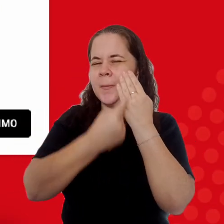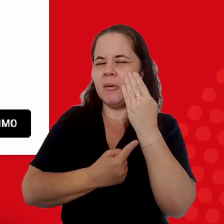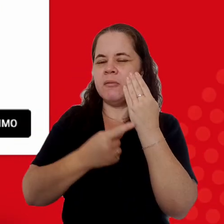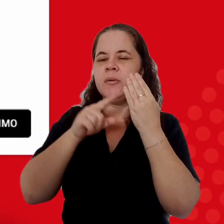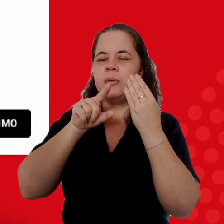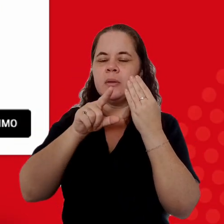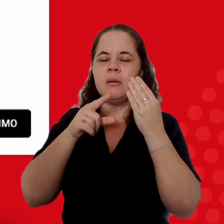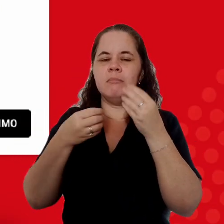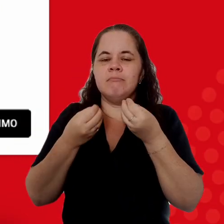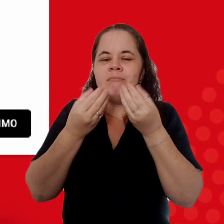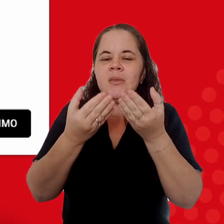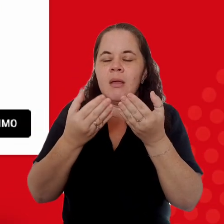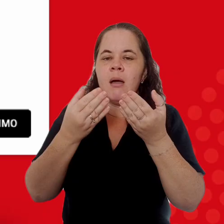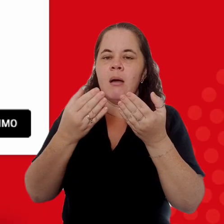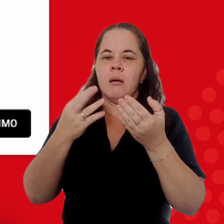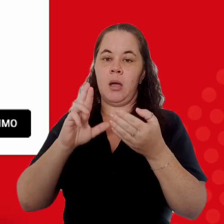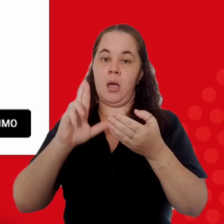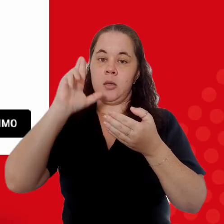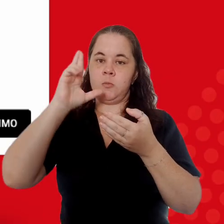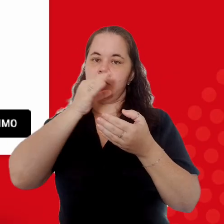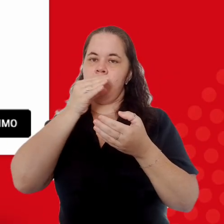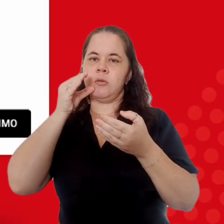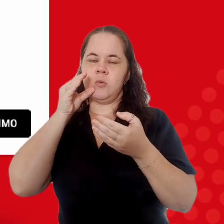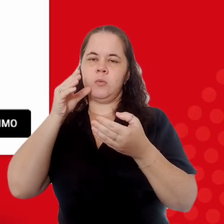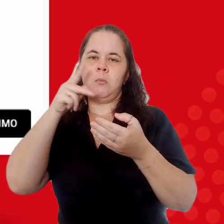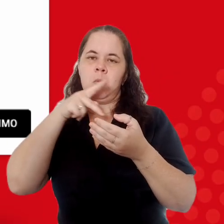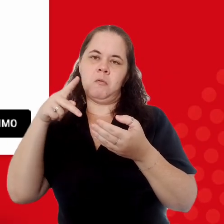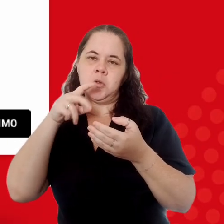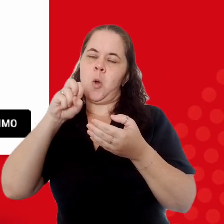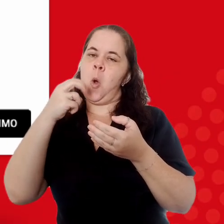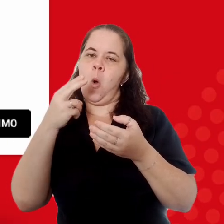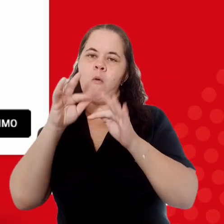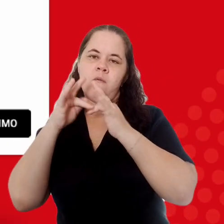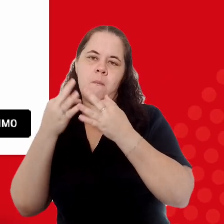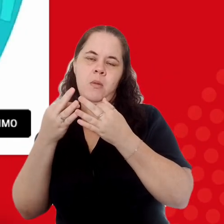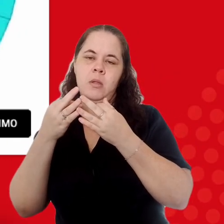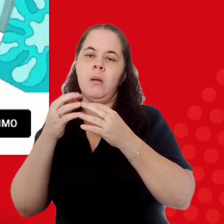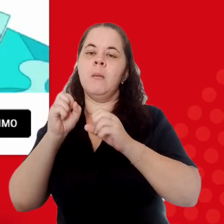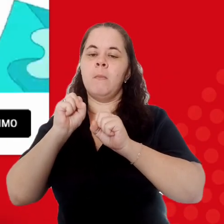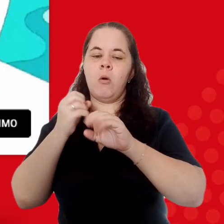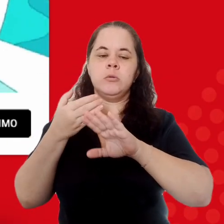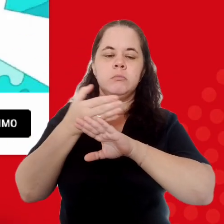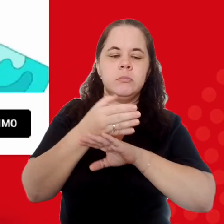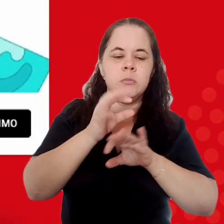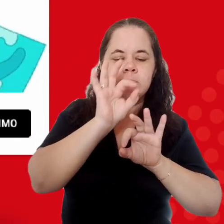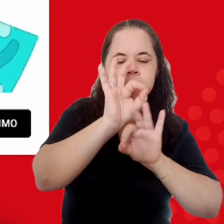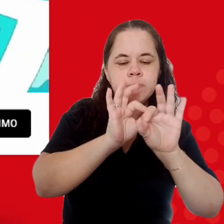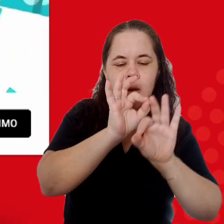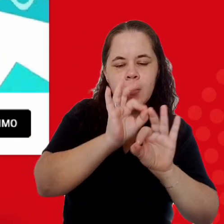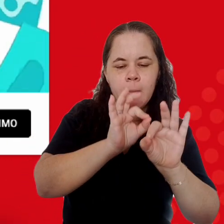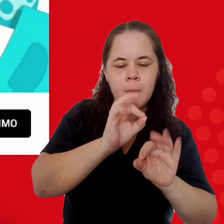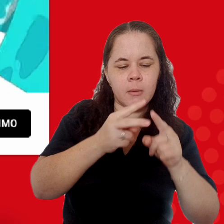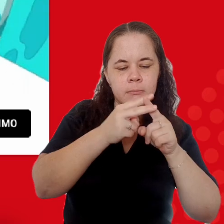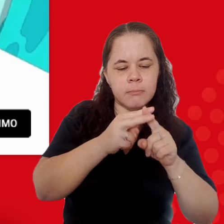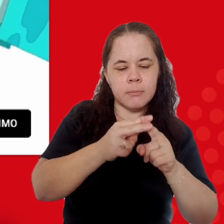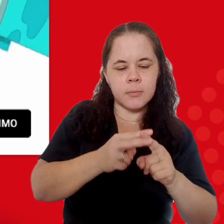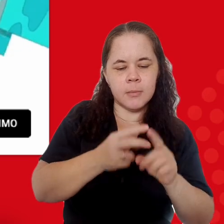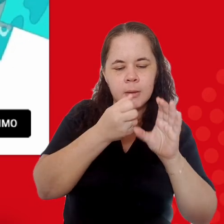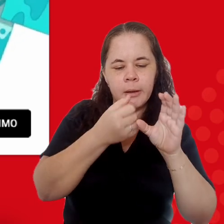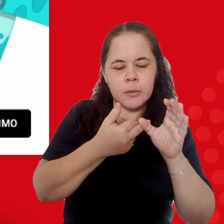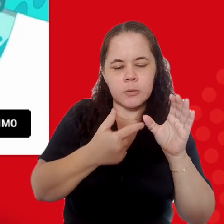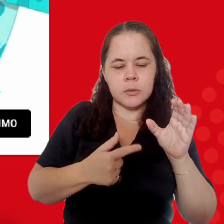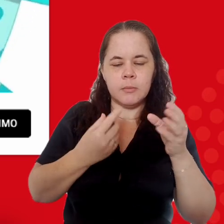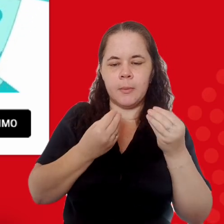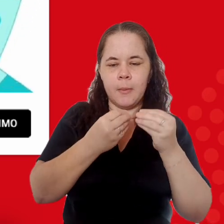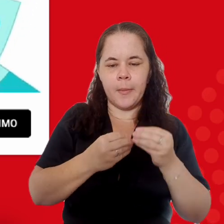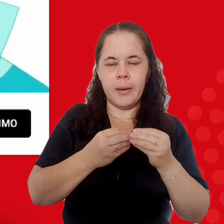específico, né, onde o pai ou um professor, se ele estiver numa área de mediação, ele pode acessar para a criança ter acesso, e não tem nenhuma propaganda,